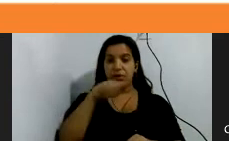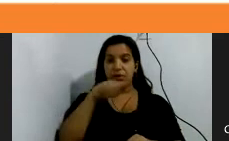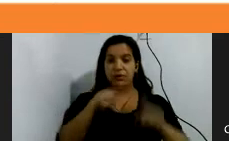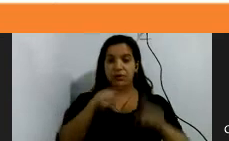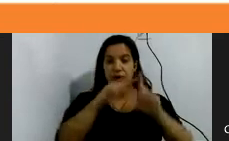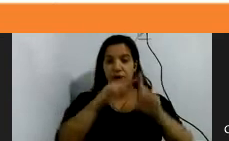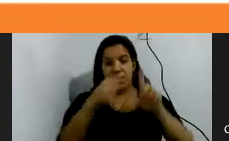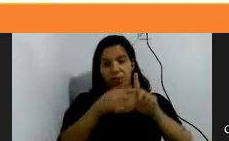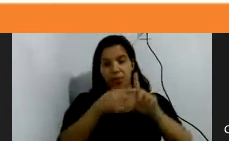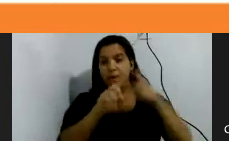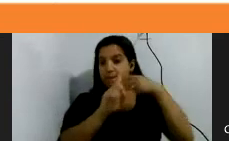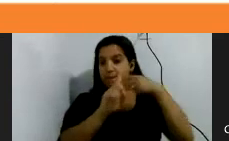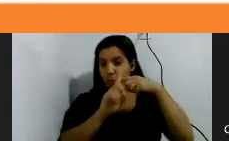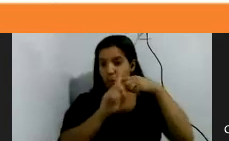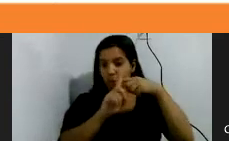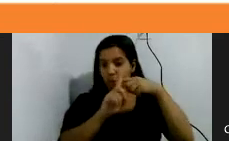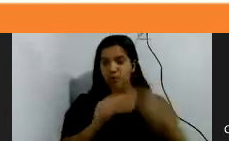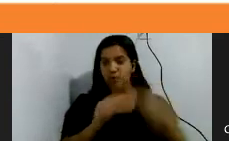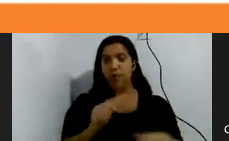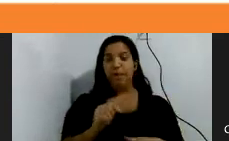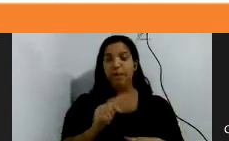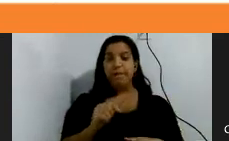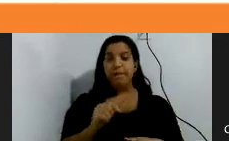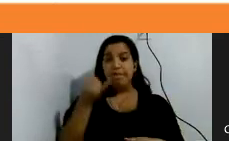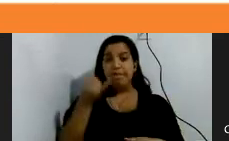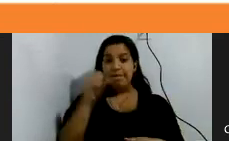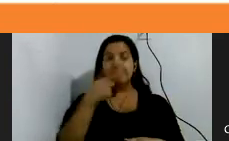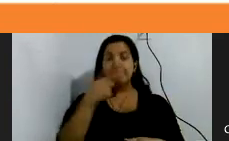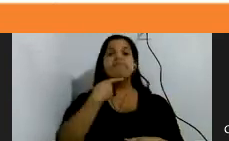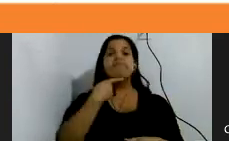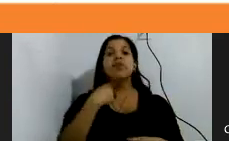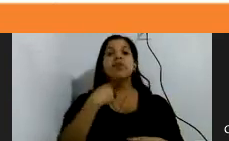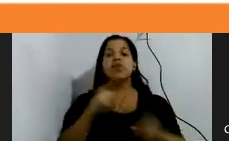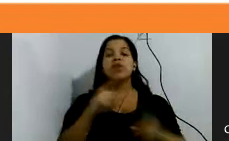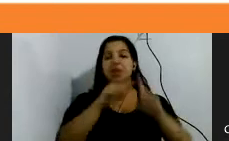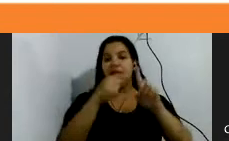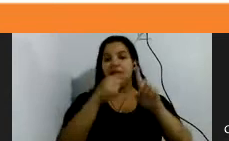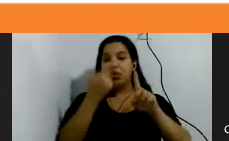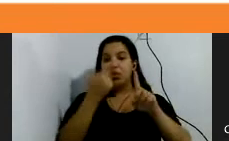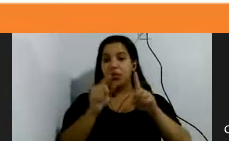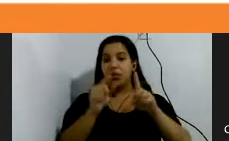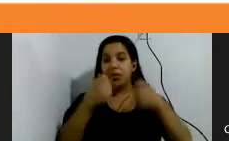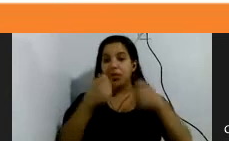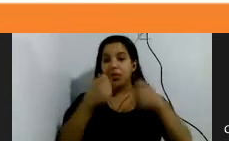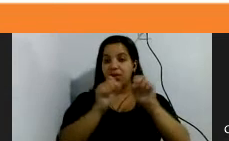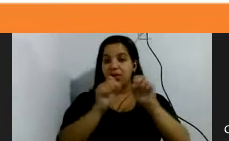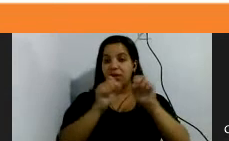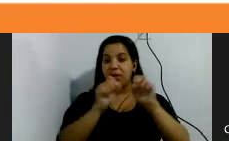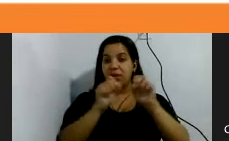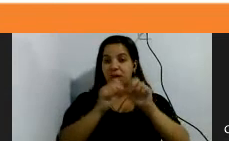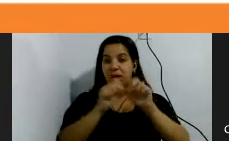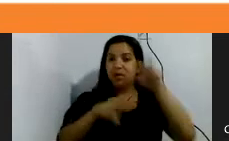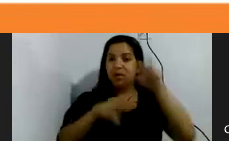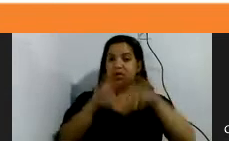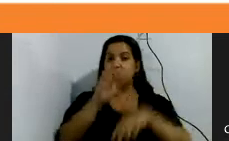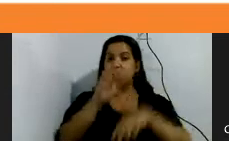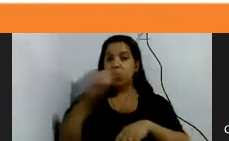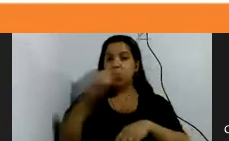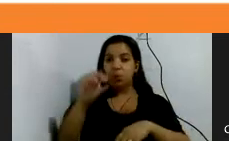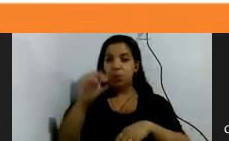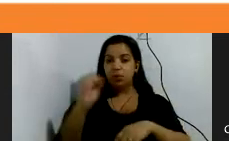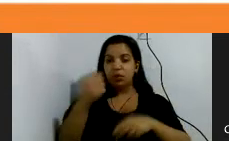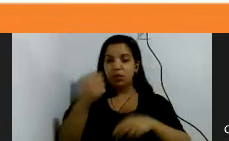criança RH positiva e se ela deseja engravidar novamente, ela vai ter que fazer o exame de CUMBS indireto